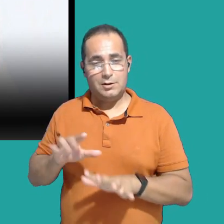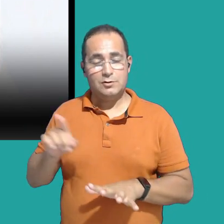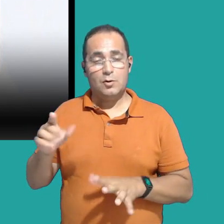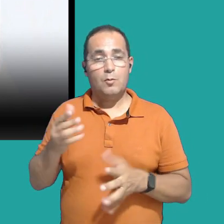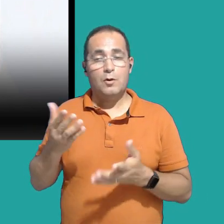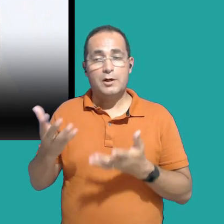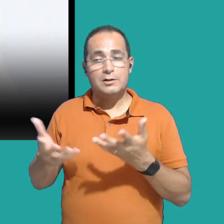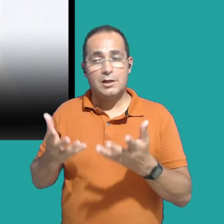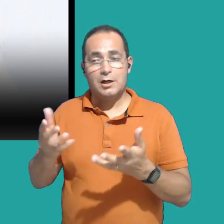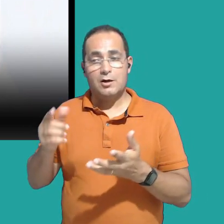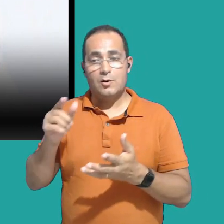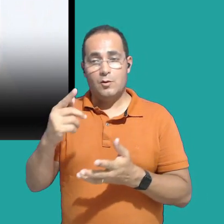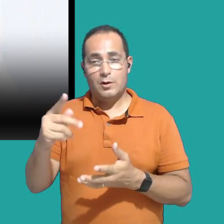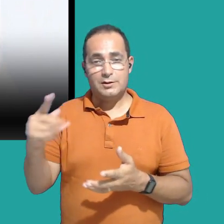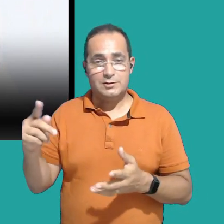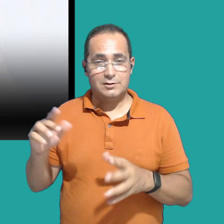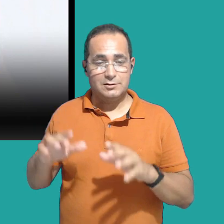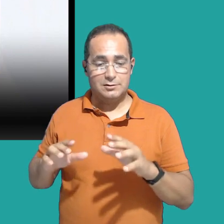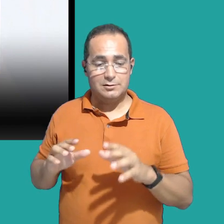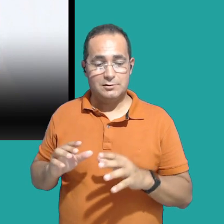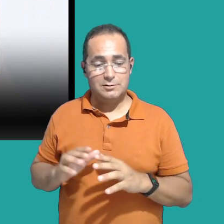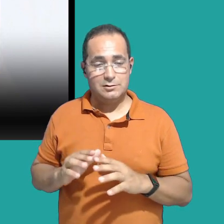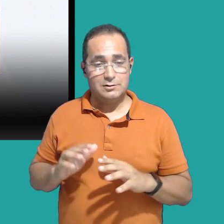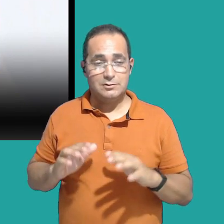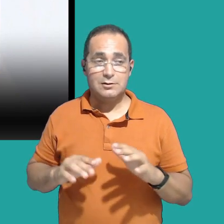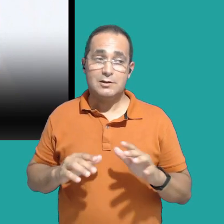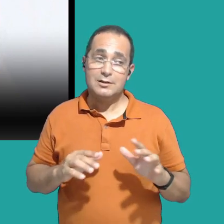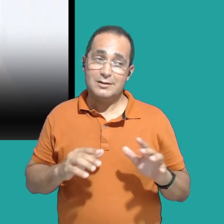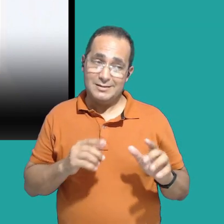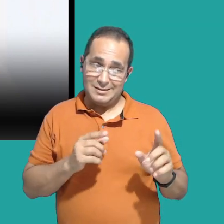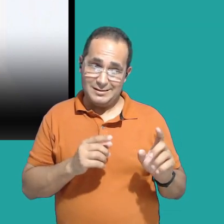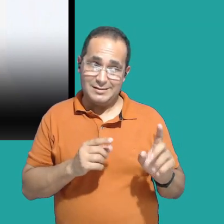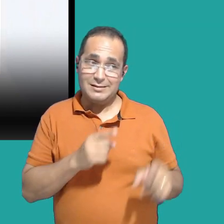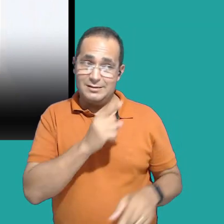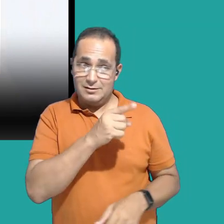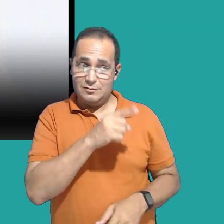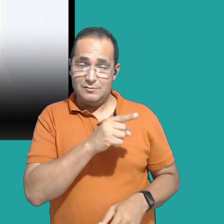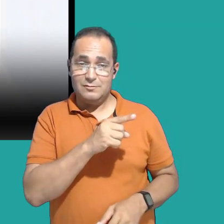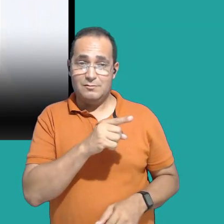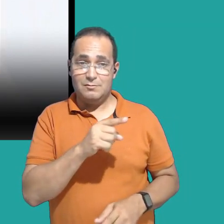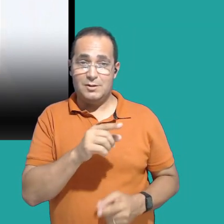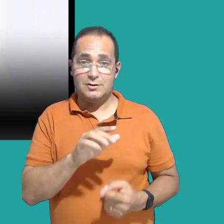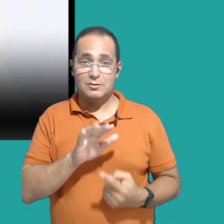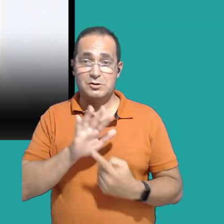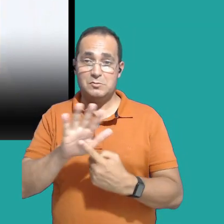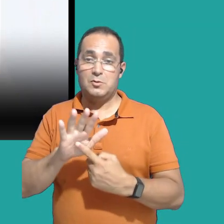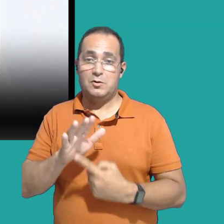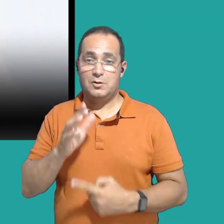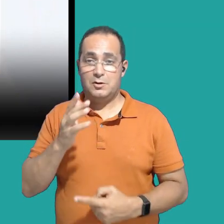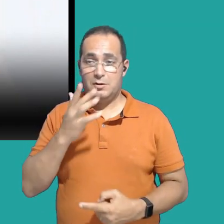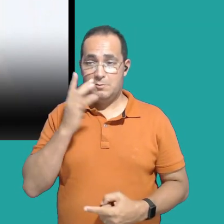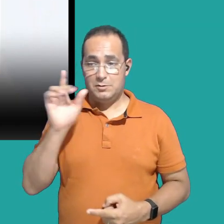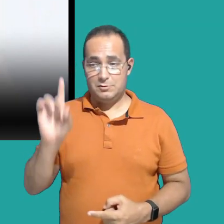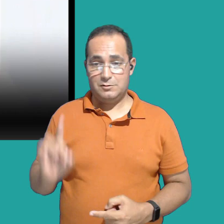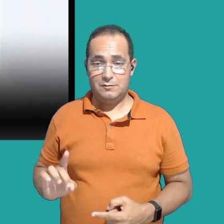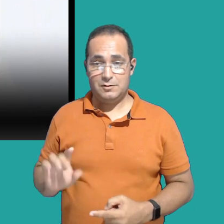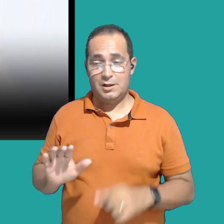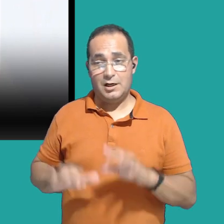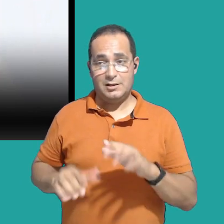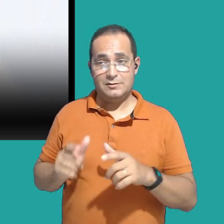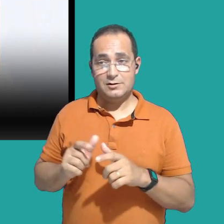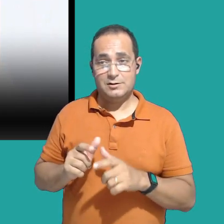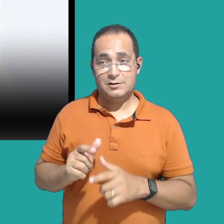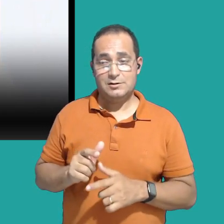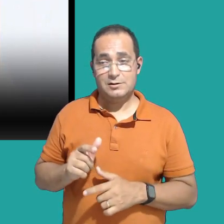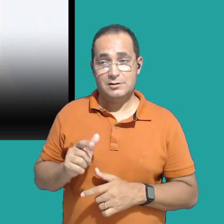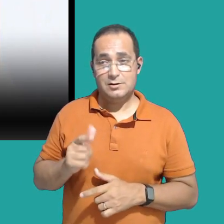um certo cuidado para saber como lidar com esses tipos de situações, né? Já que a gente entrou nessa Para questão não do expor, não expor. exatamente, da